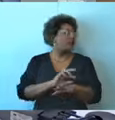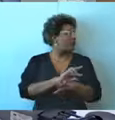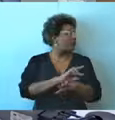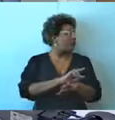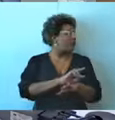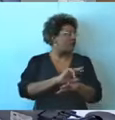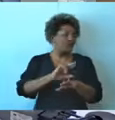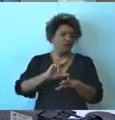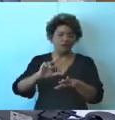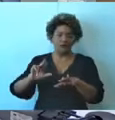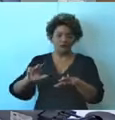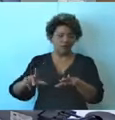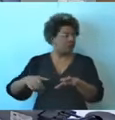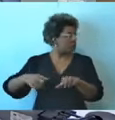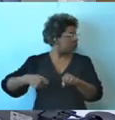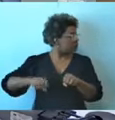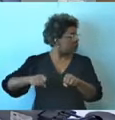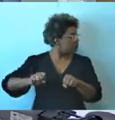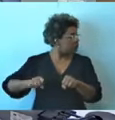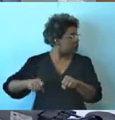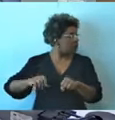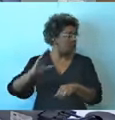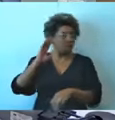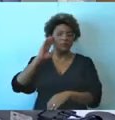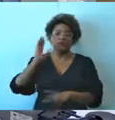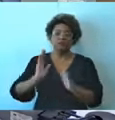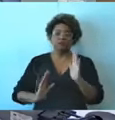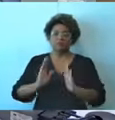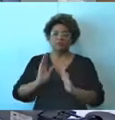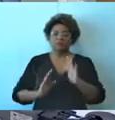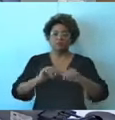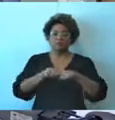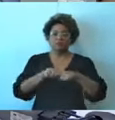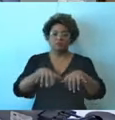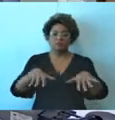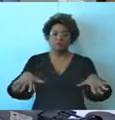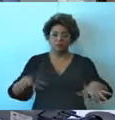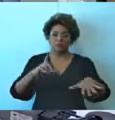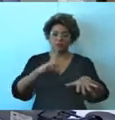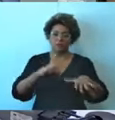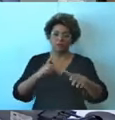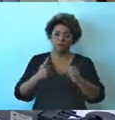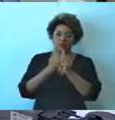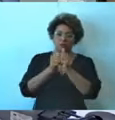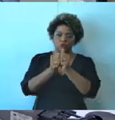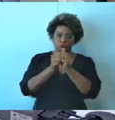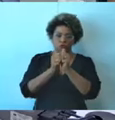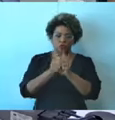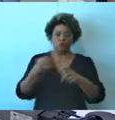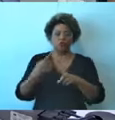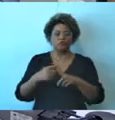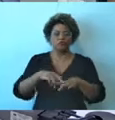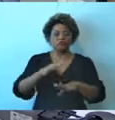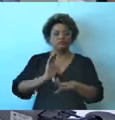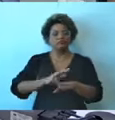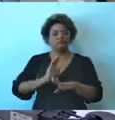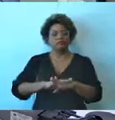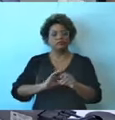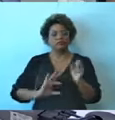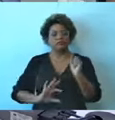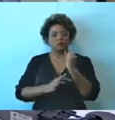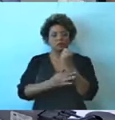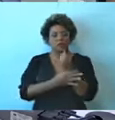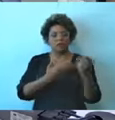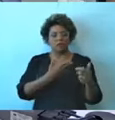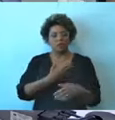motociclistas, principalmente no período da pandemia, né? Os senhores estiveram lado a lado com a gente. Eu falo com a gente porque eu sou da segurança pública e nós também não